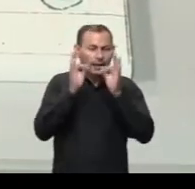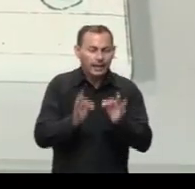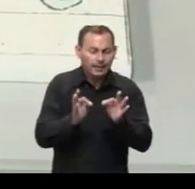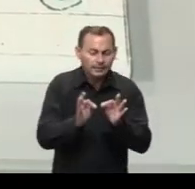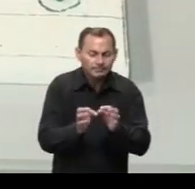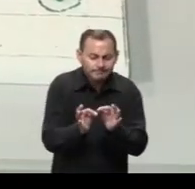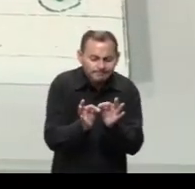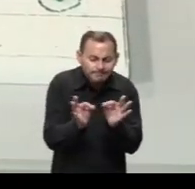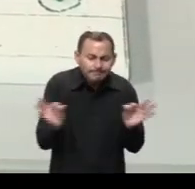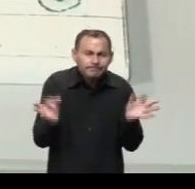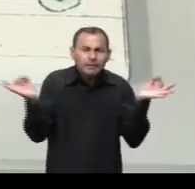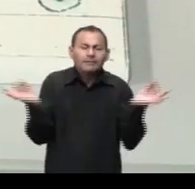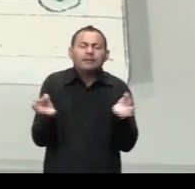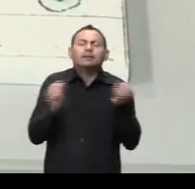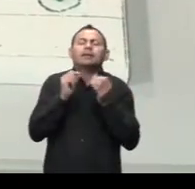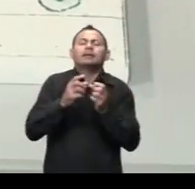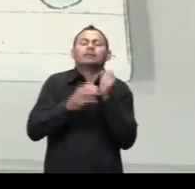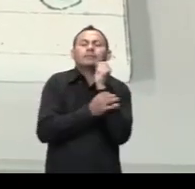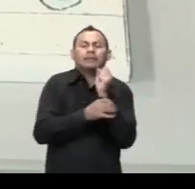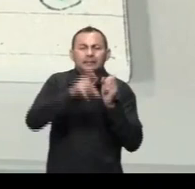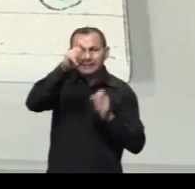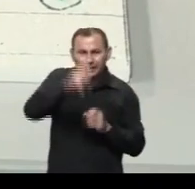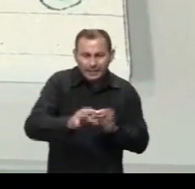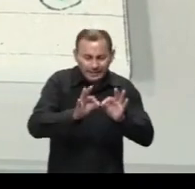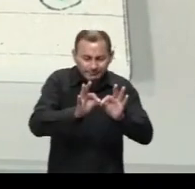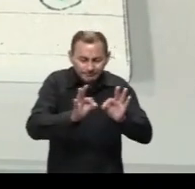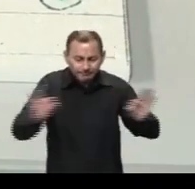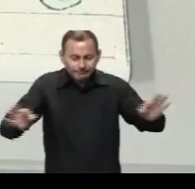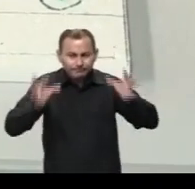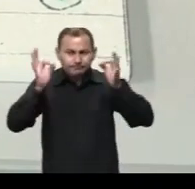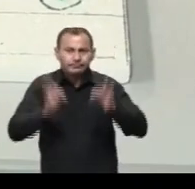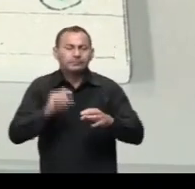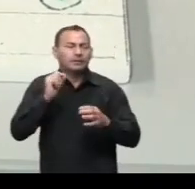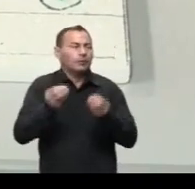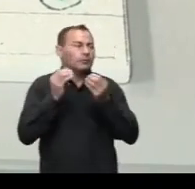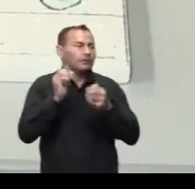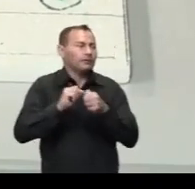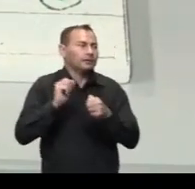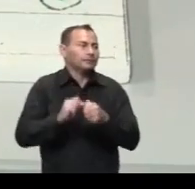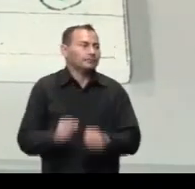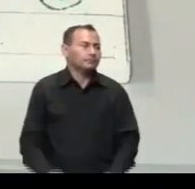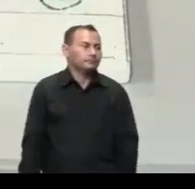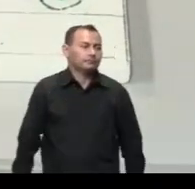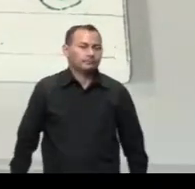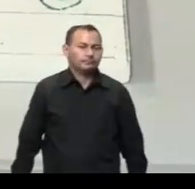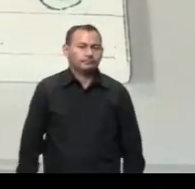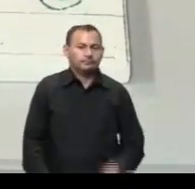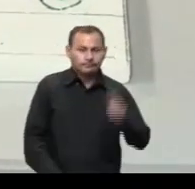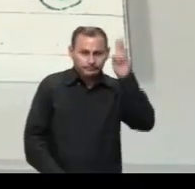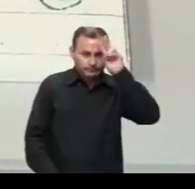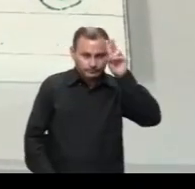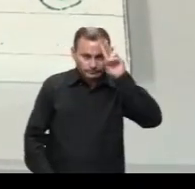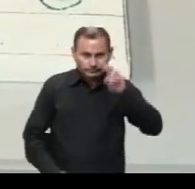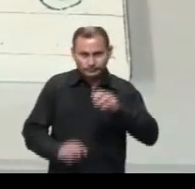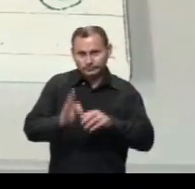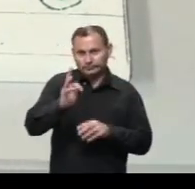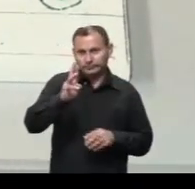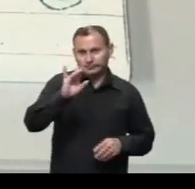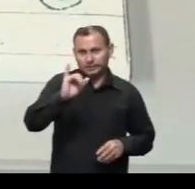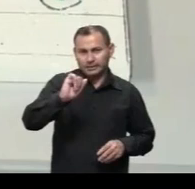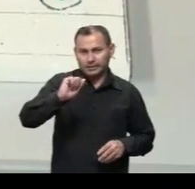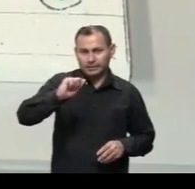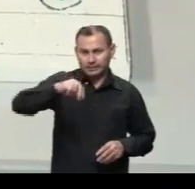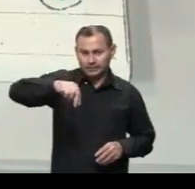reta? E aí? Será que ela está reta mesmo? Como é que eu faço isso? Lembra lá do nosso triângulo